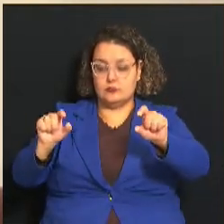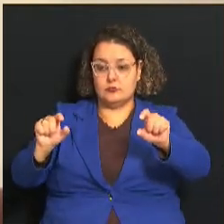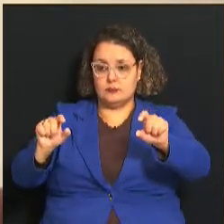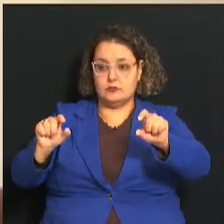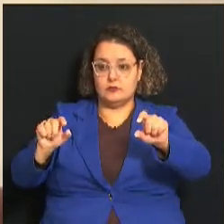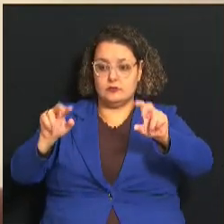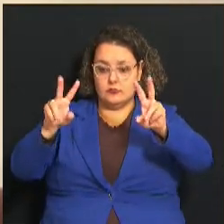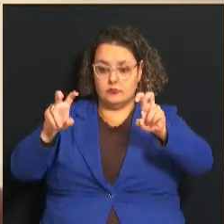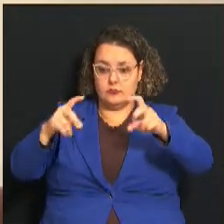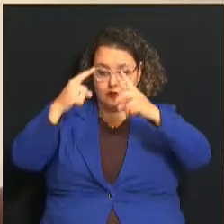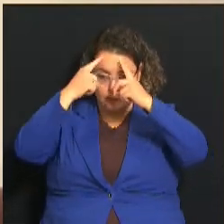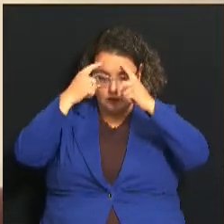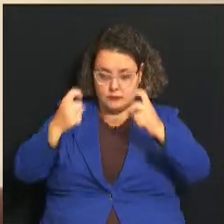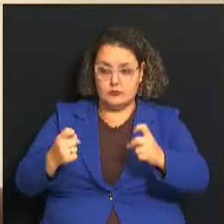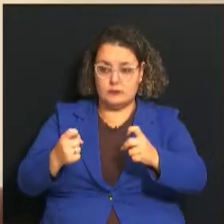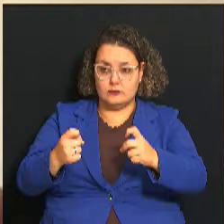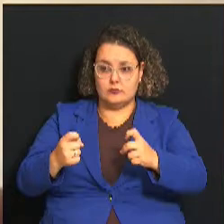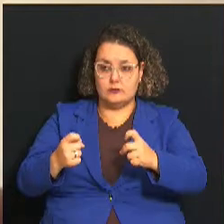de violência,